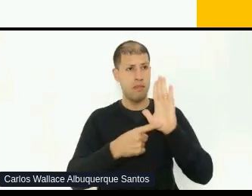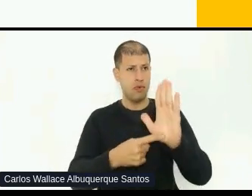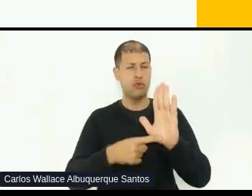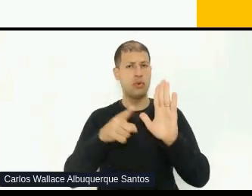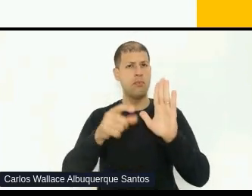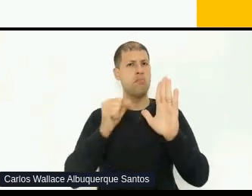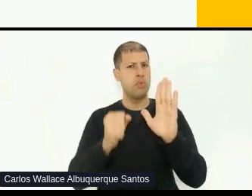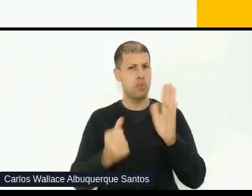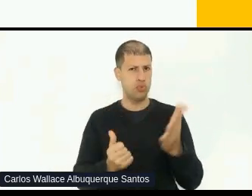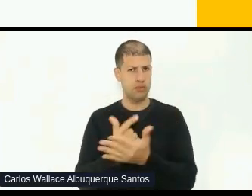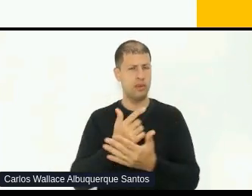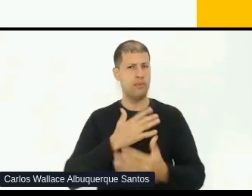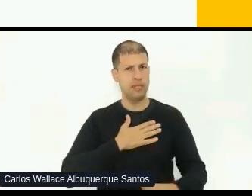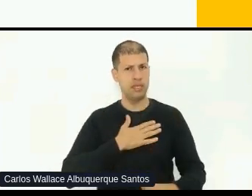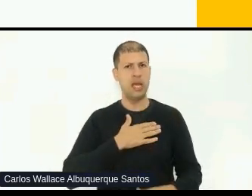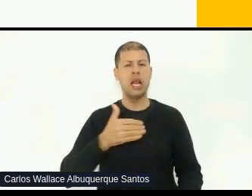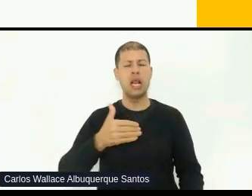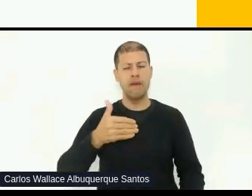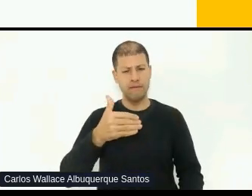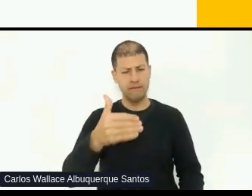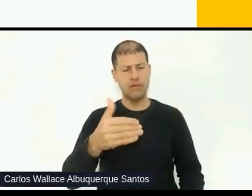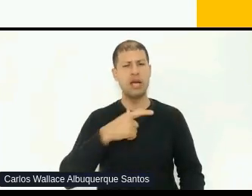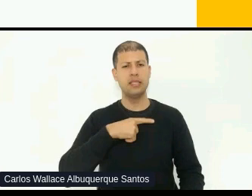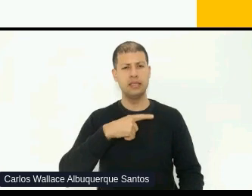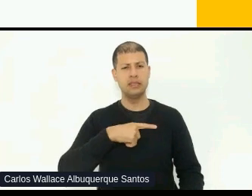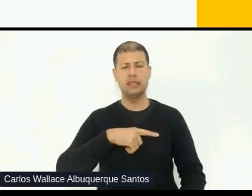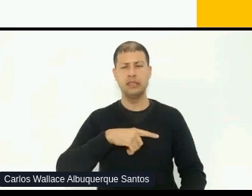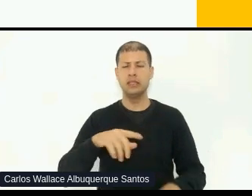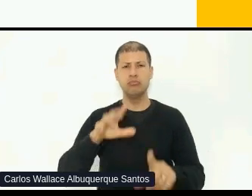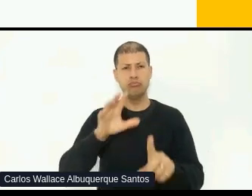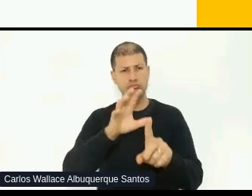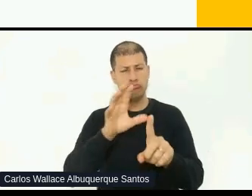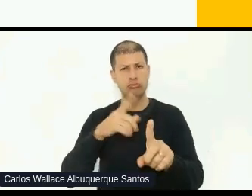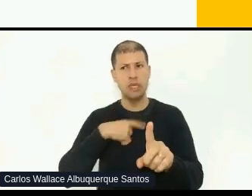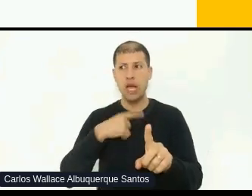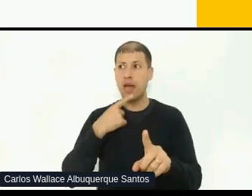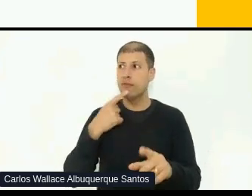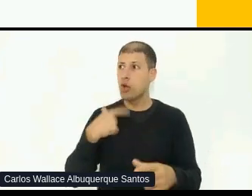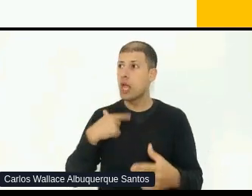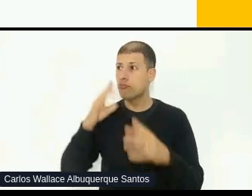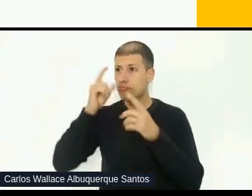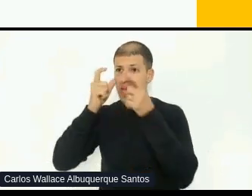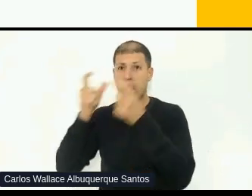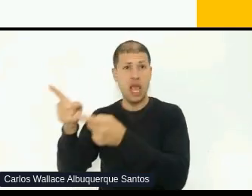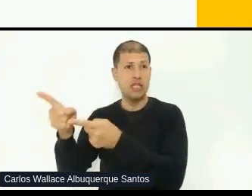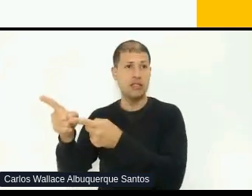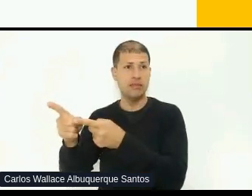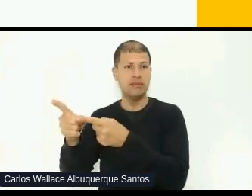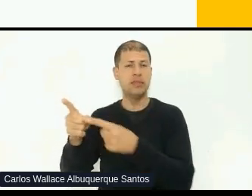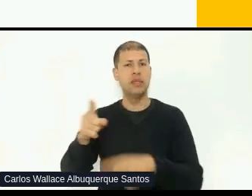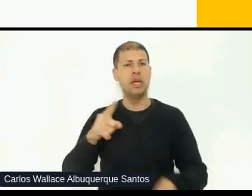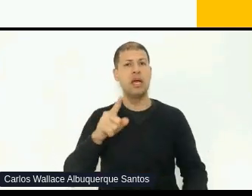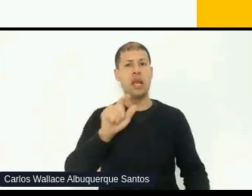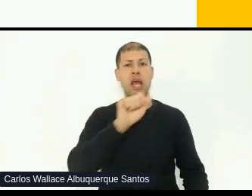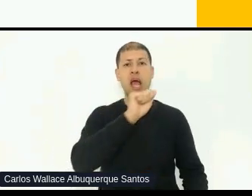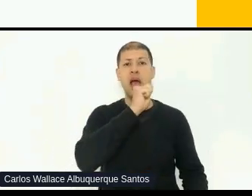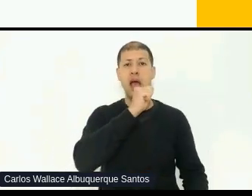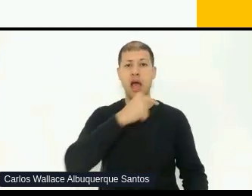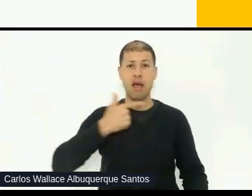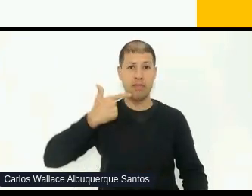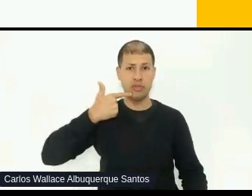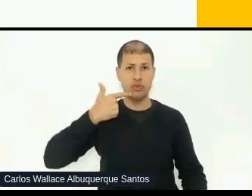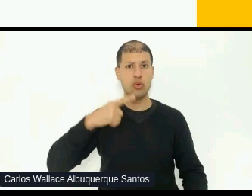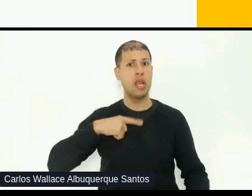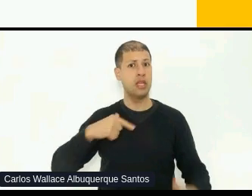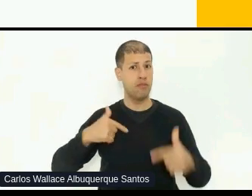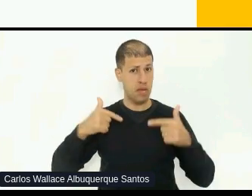comprar de mim, elas vão ser influenciadas a isso e vão consumir do meu produto. Tá? A Amazon, por exemplo, tomou uma atitude de mercado